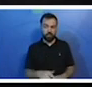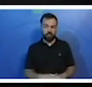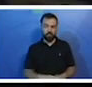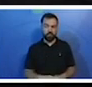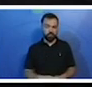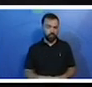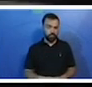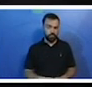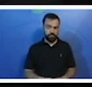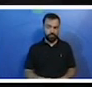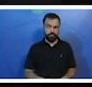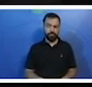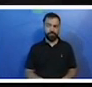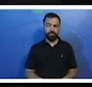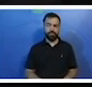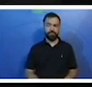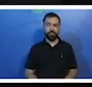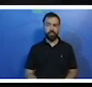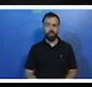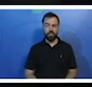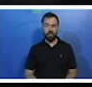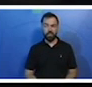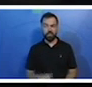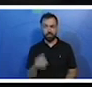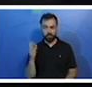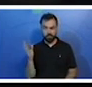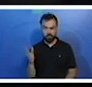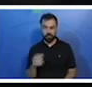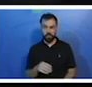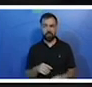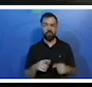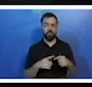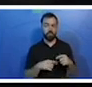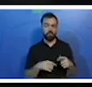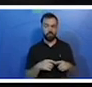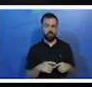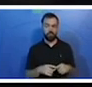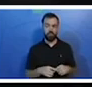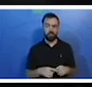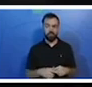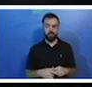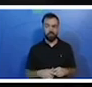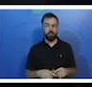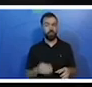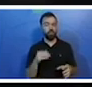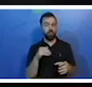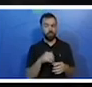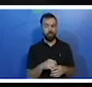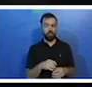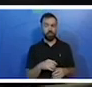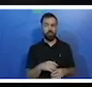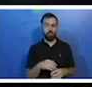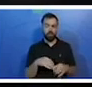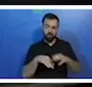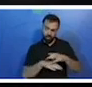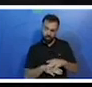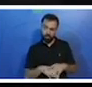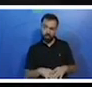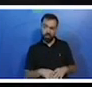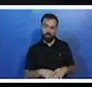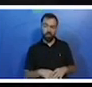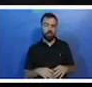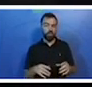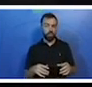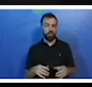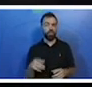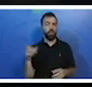corpo também não se sente bem. Então, cuidados com a conservação ao guardar e utilizar a bicicleta são fundamentais